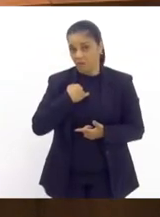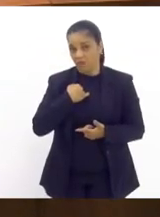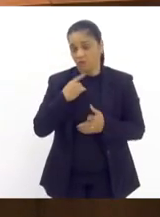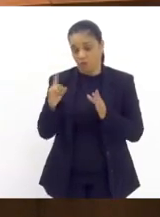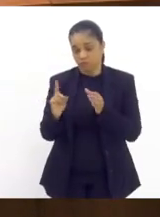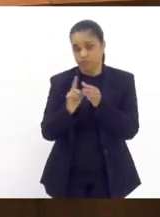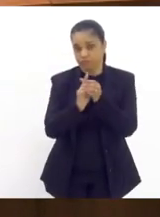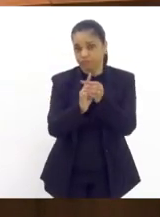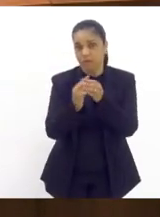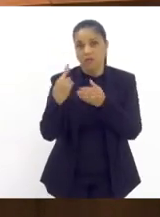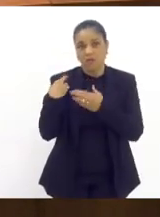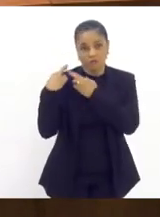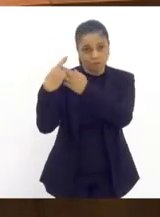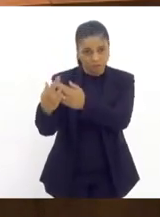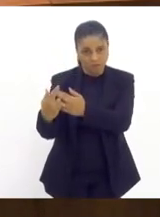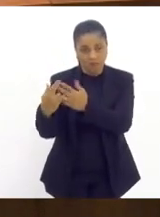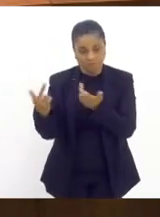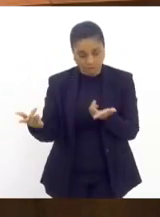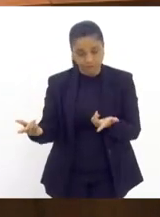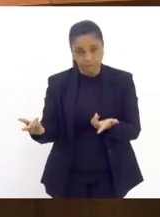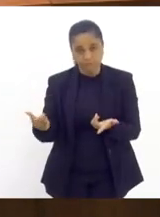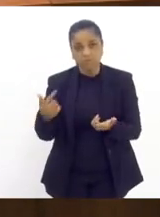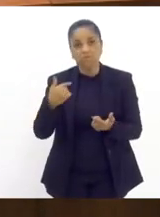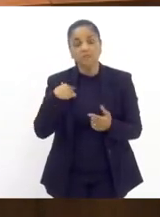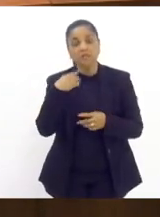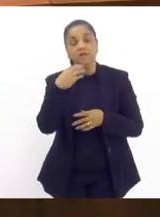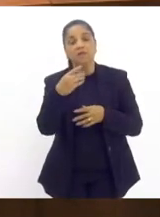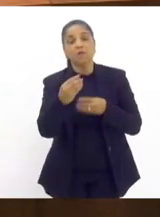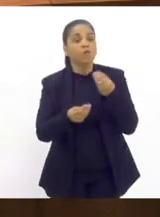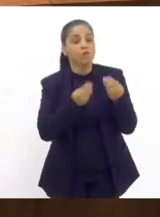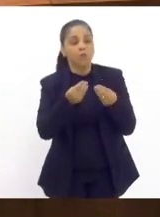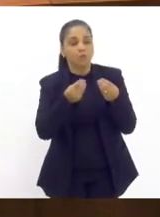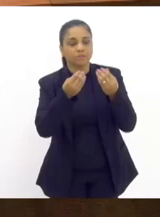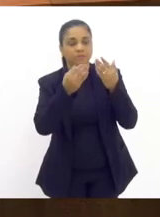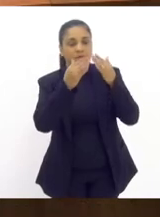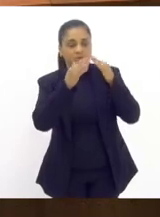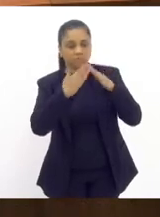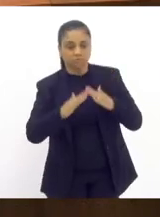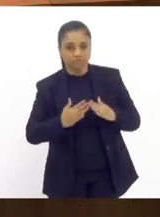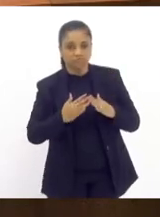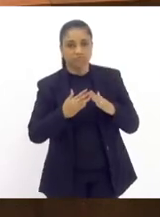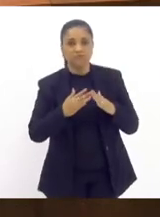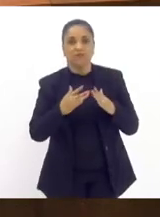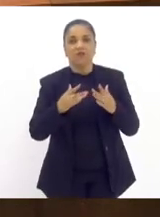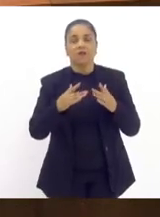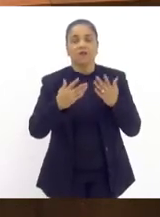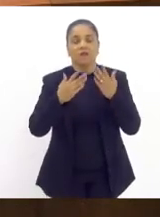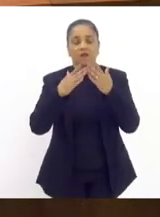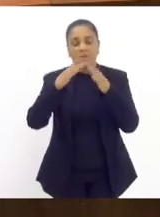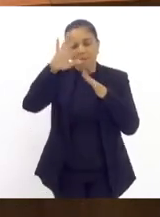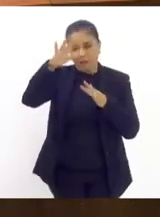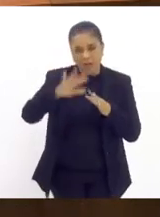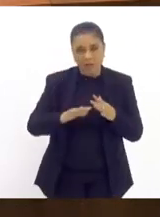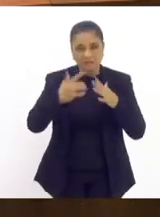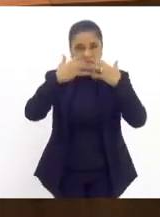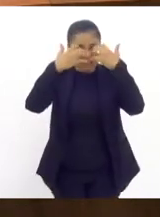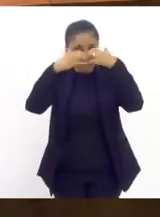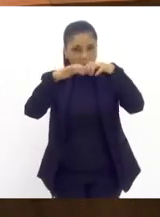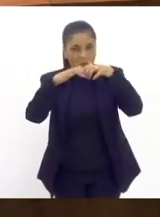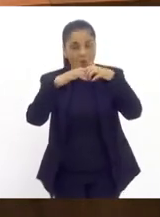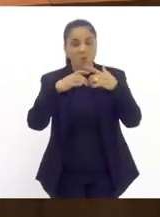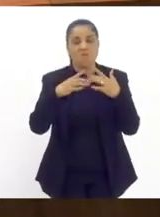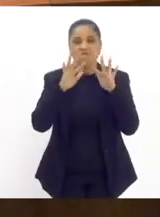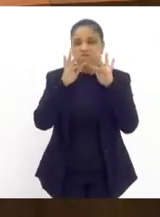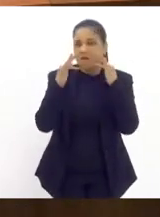para que nós possamos averiguar não só o tratamento da tragédia que deixou dezenas centenas milhares de